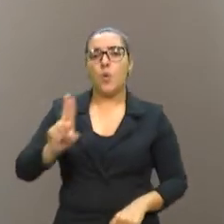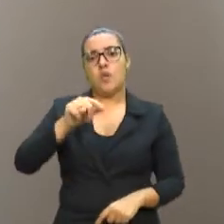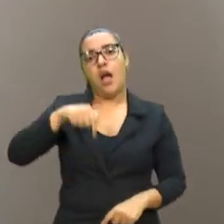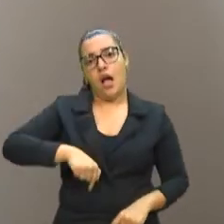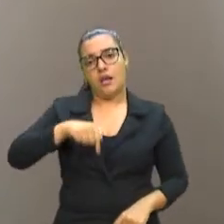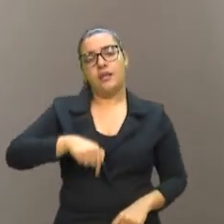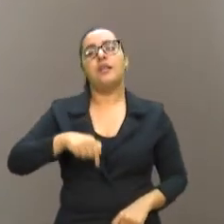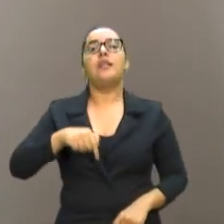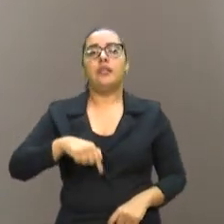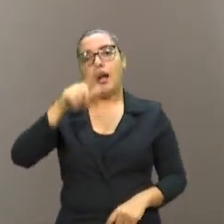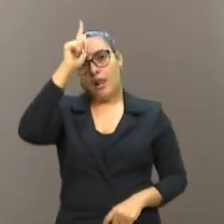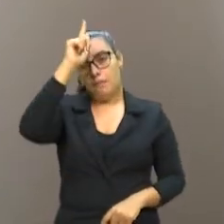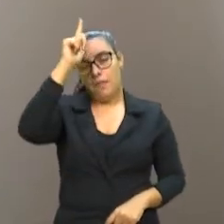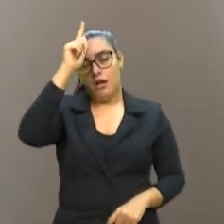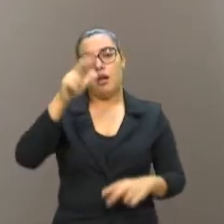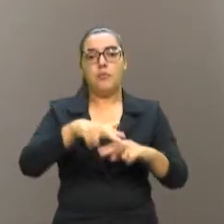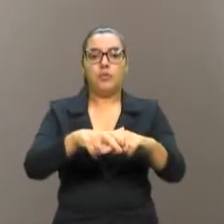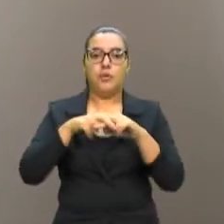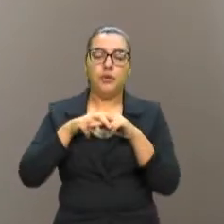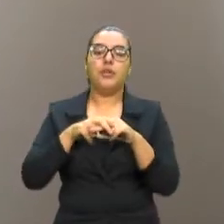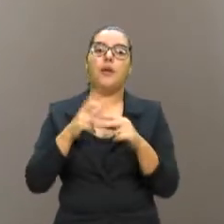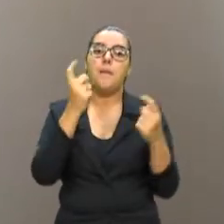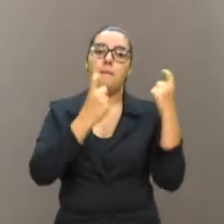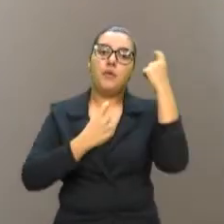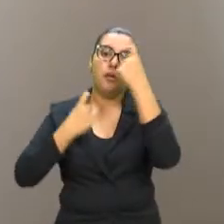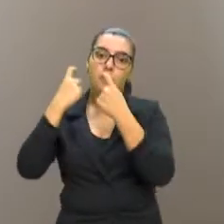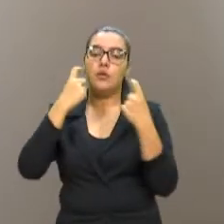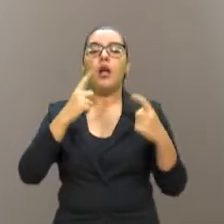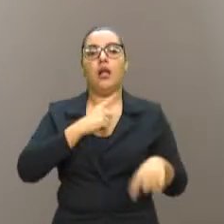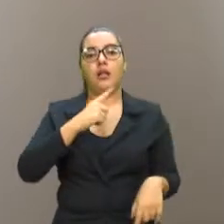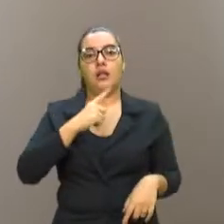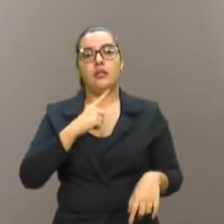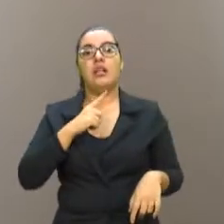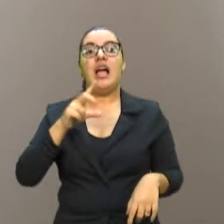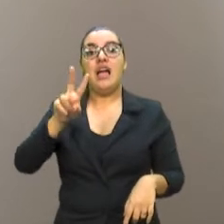é? Mas o preocupante é que nós estamos no verão.